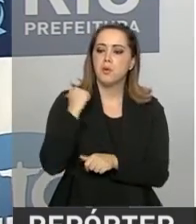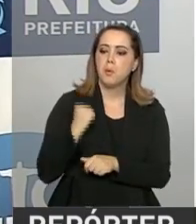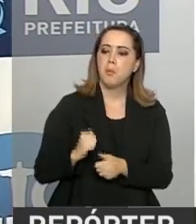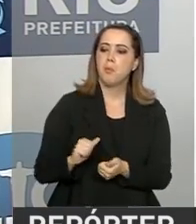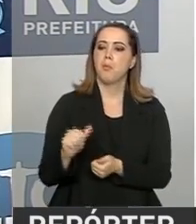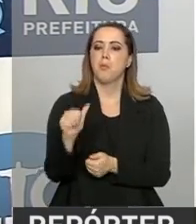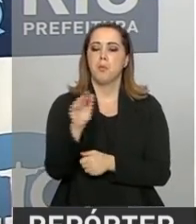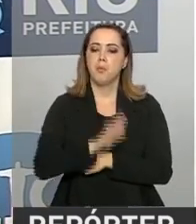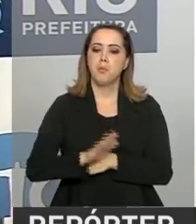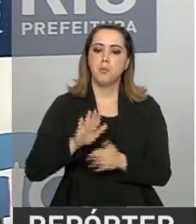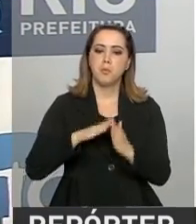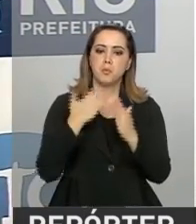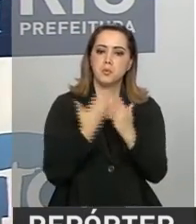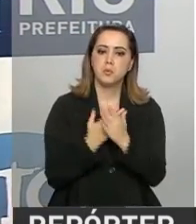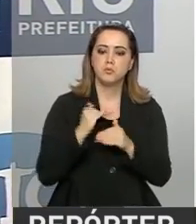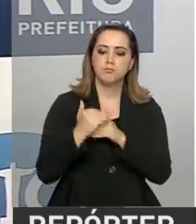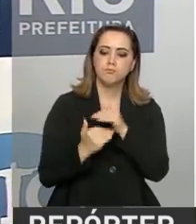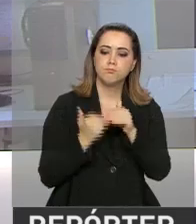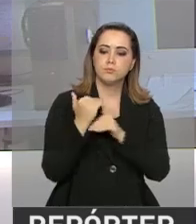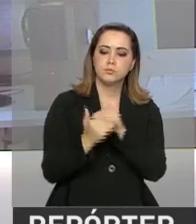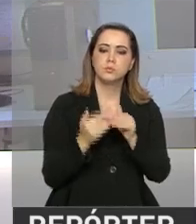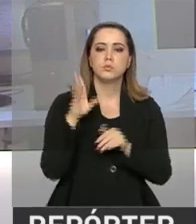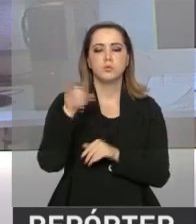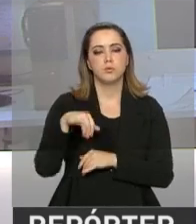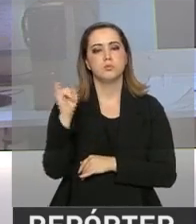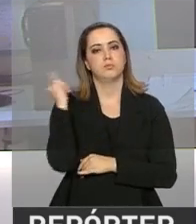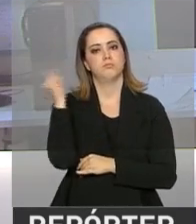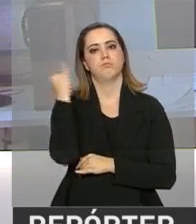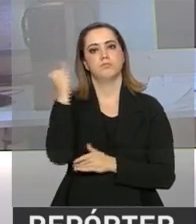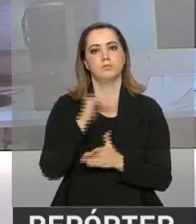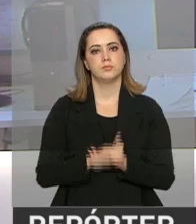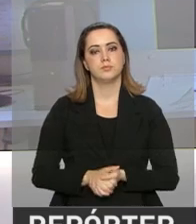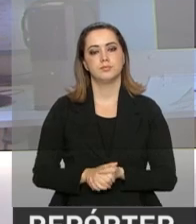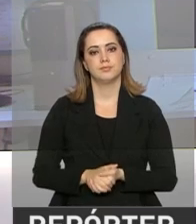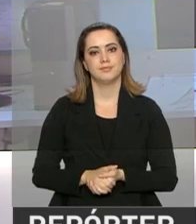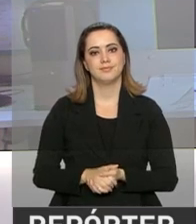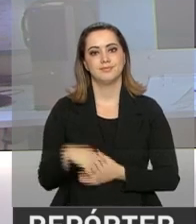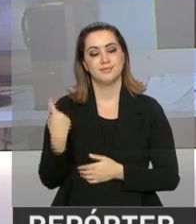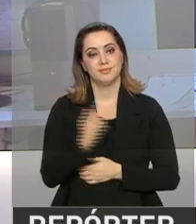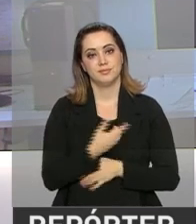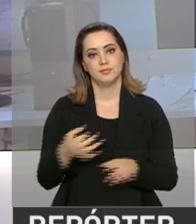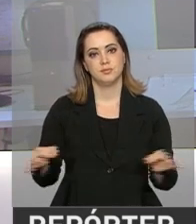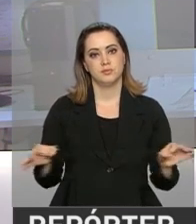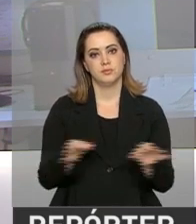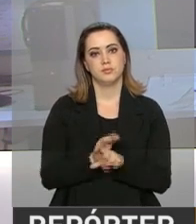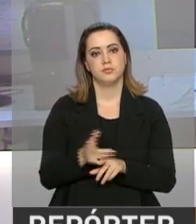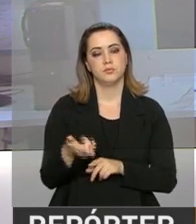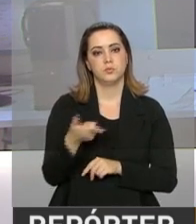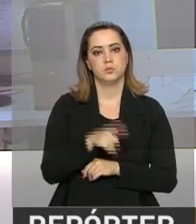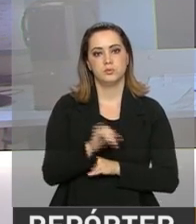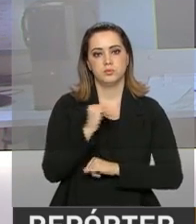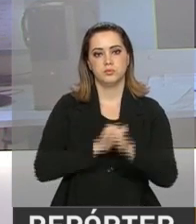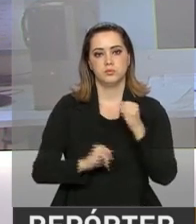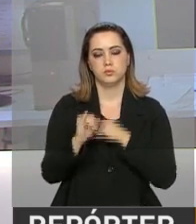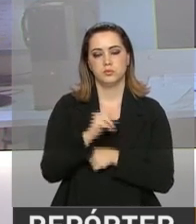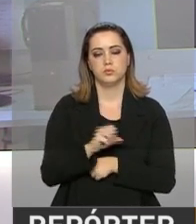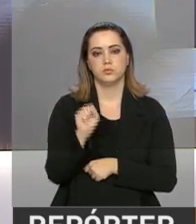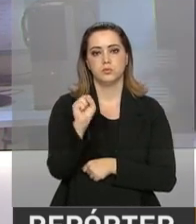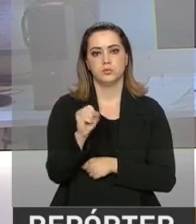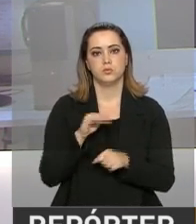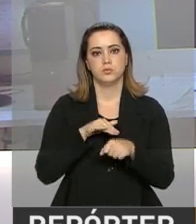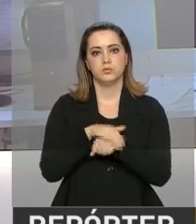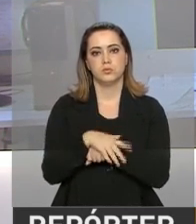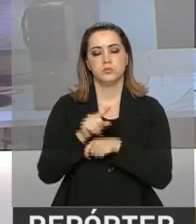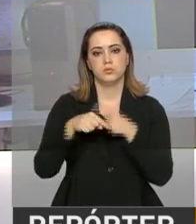Nacional, Internacional, isso foi muito importante. Esta edição termina aqui. Voltamos a qualquer momento com outras informações ou